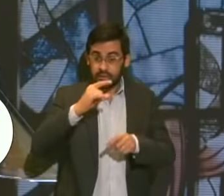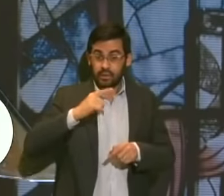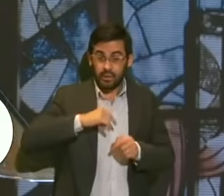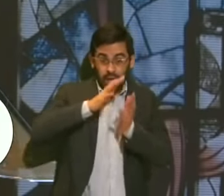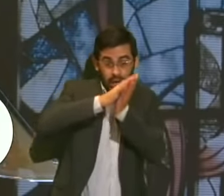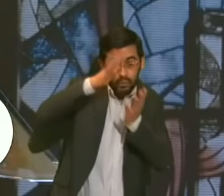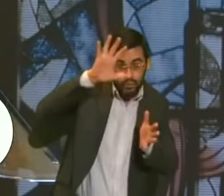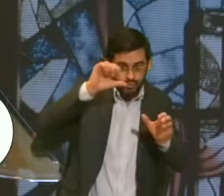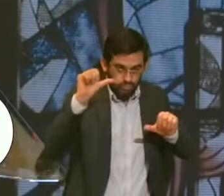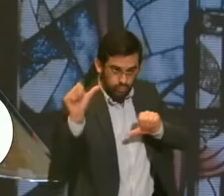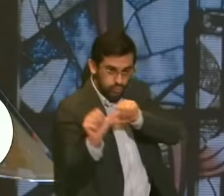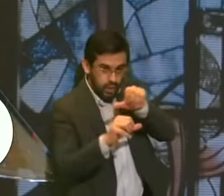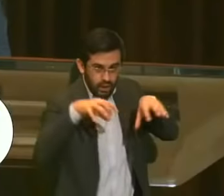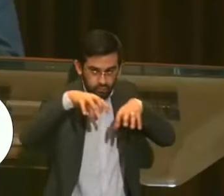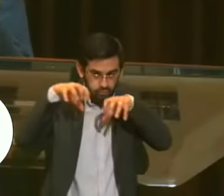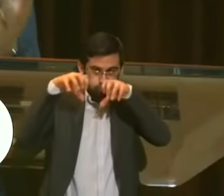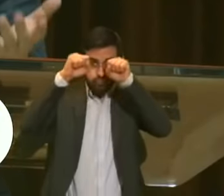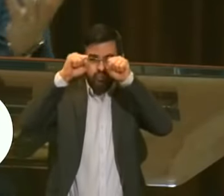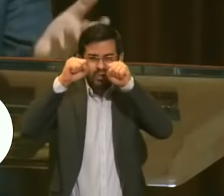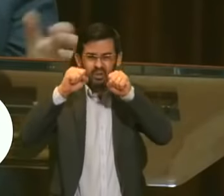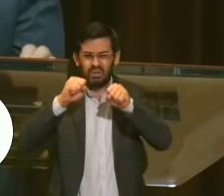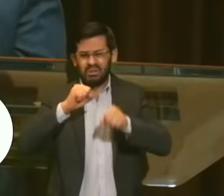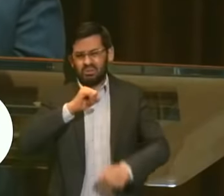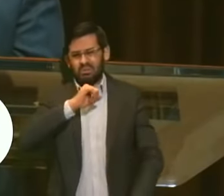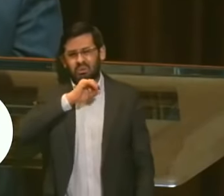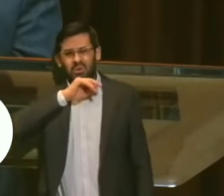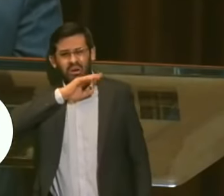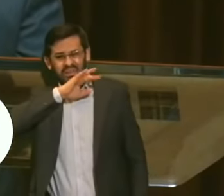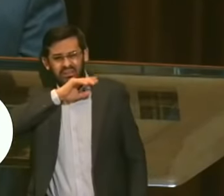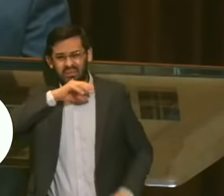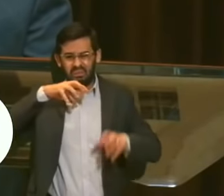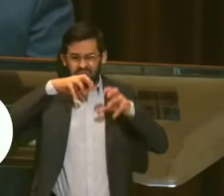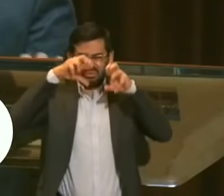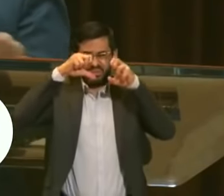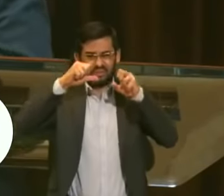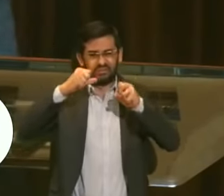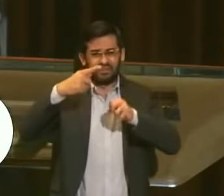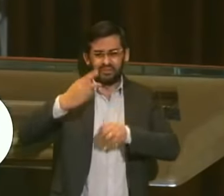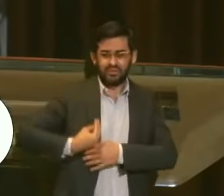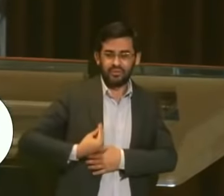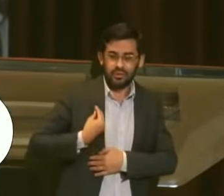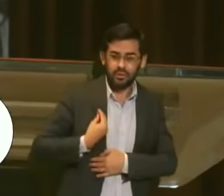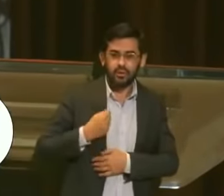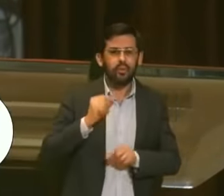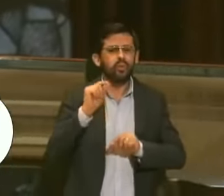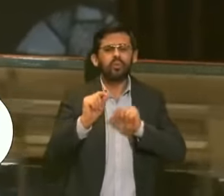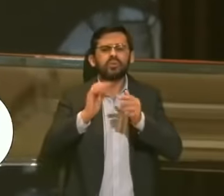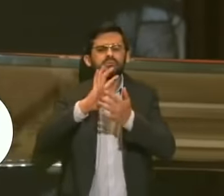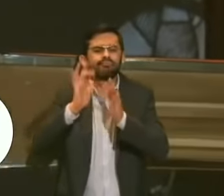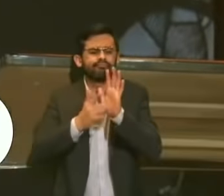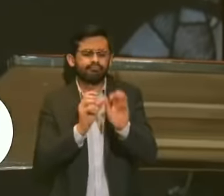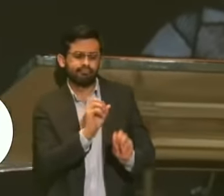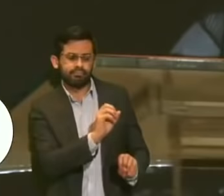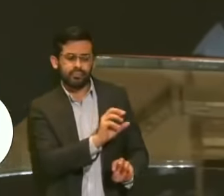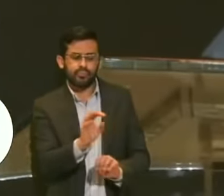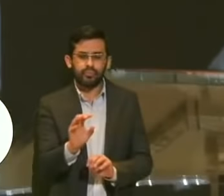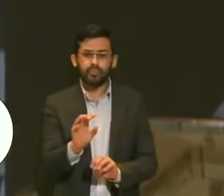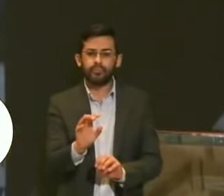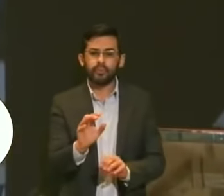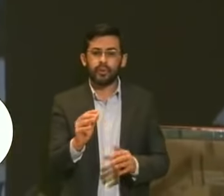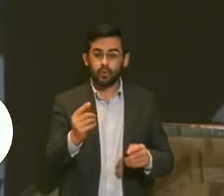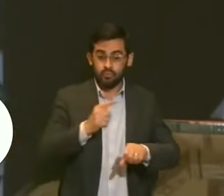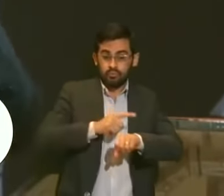virar escuridão, como será terrível essa escuridão? O que que Jesus está ensinando aqui? É que quando a